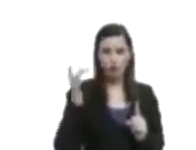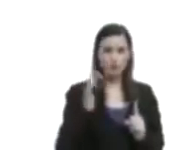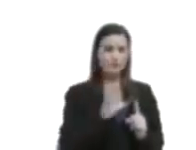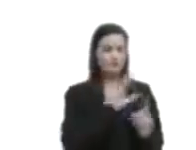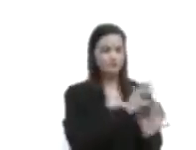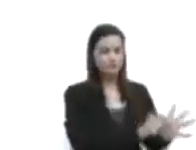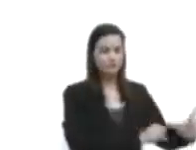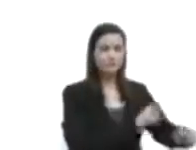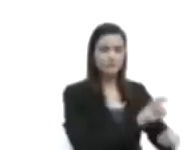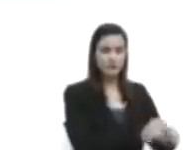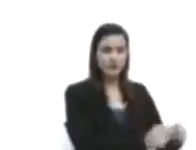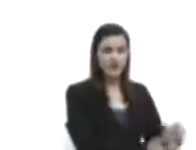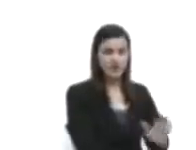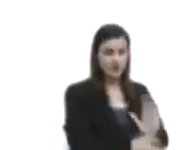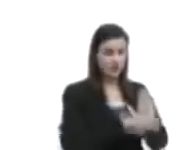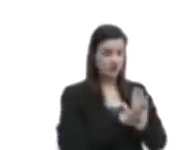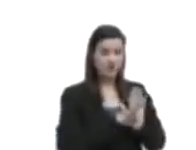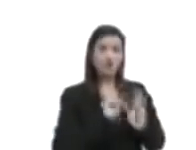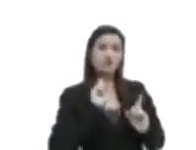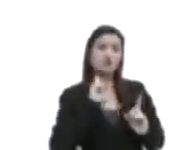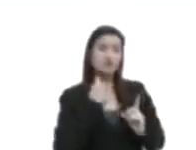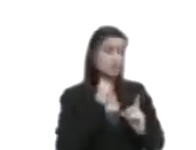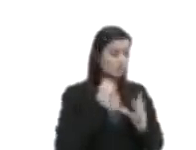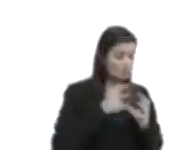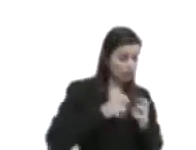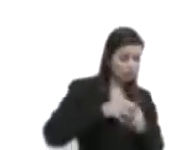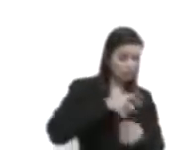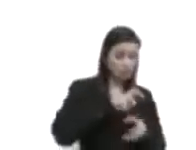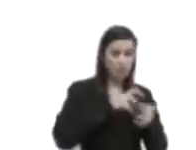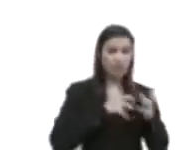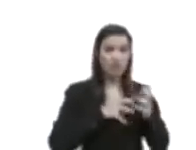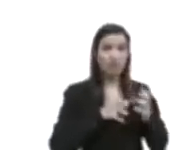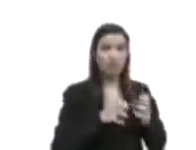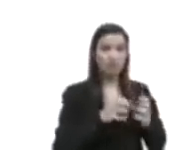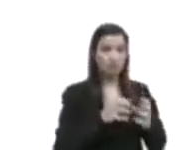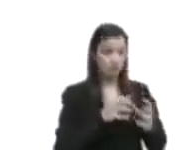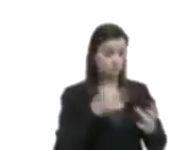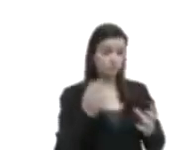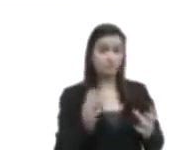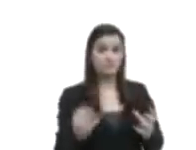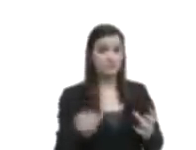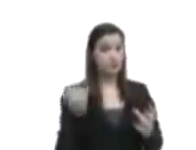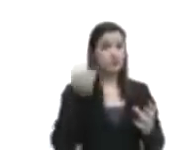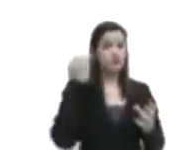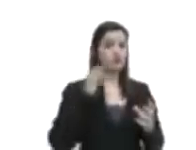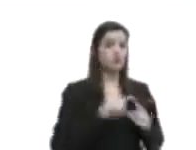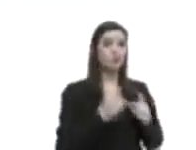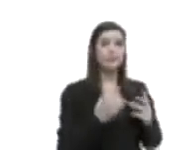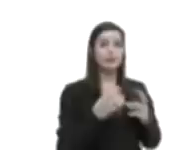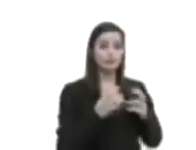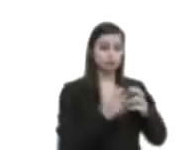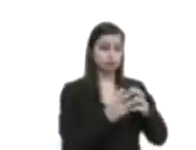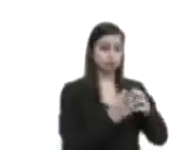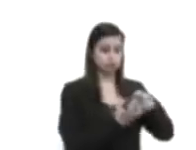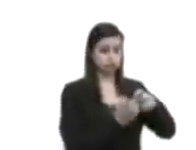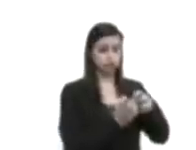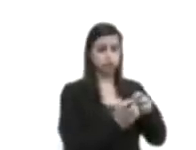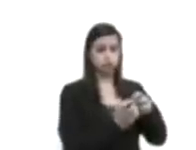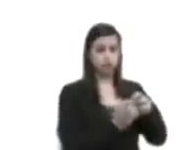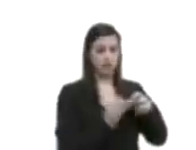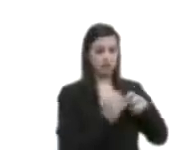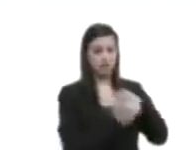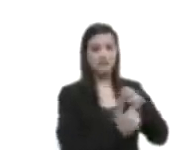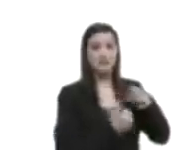vem cheio de impurezas, metais, todo nele. Ele é valioso, mas bruto. O ouro então é submetido ao